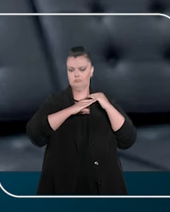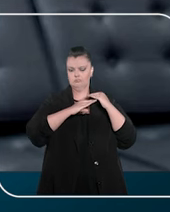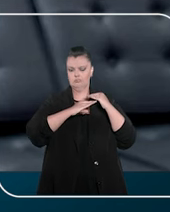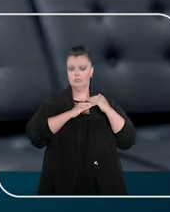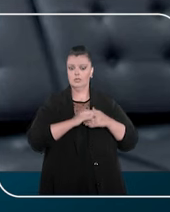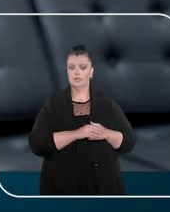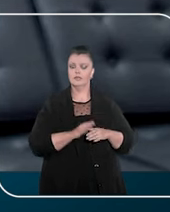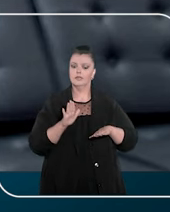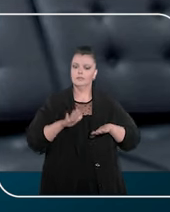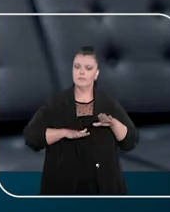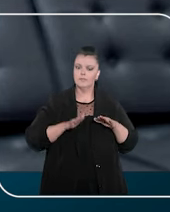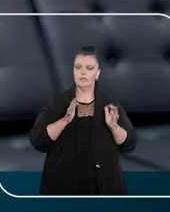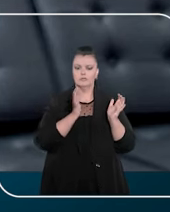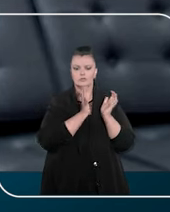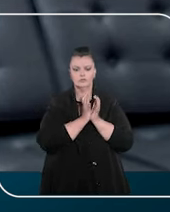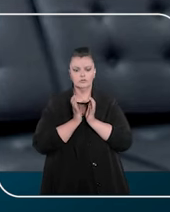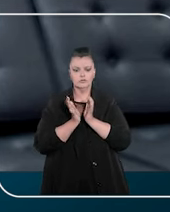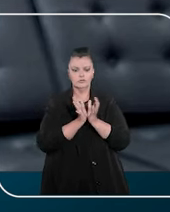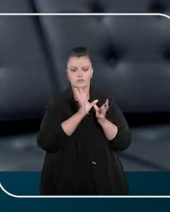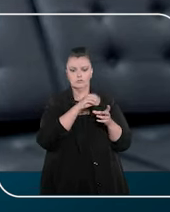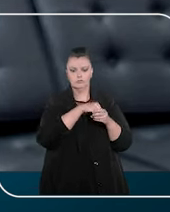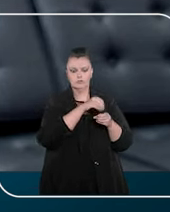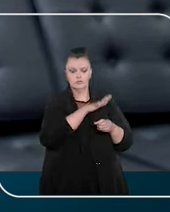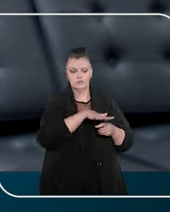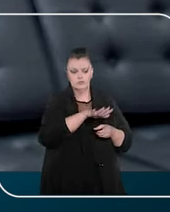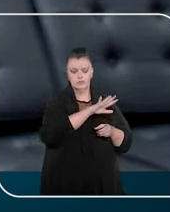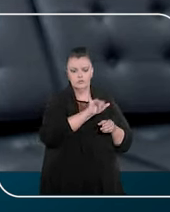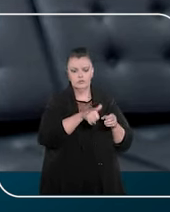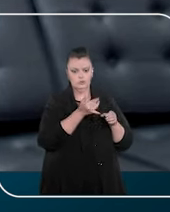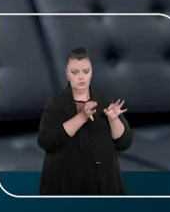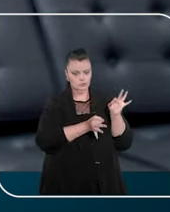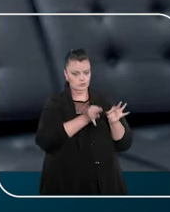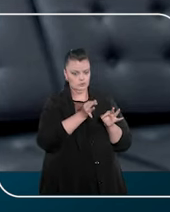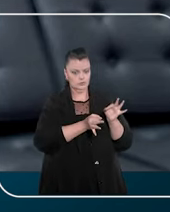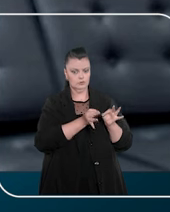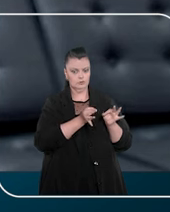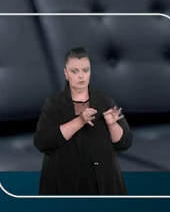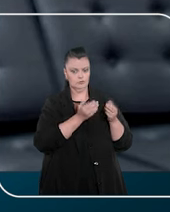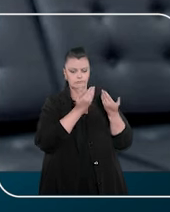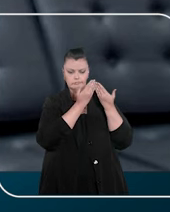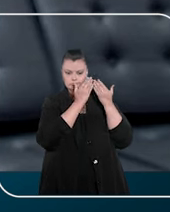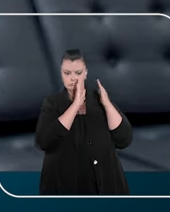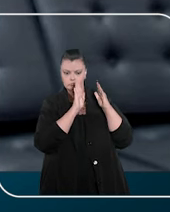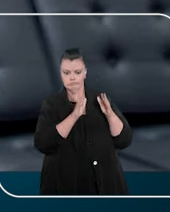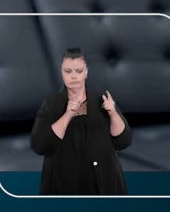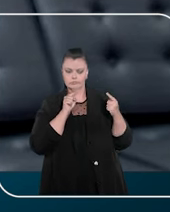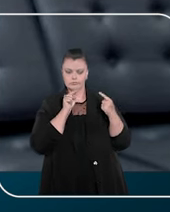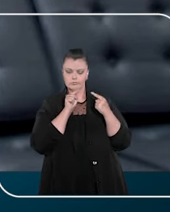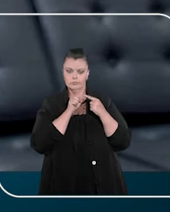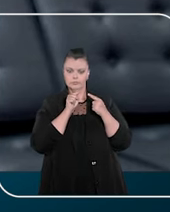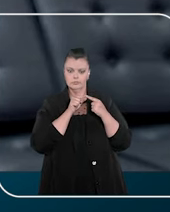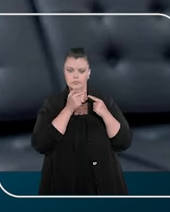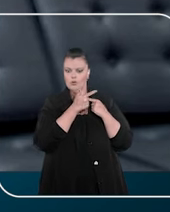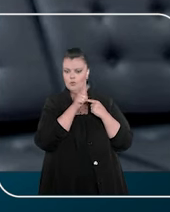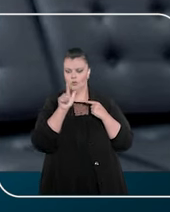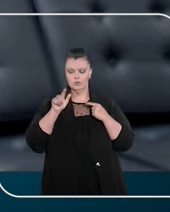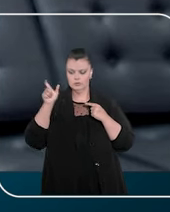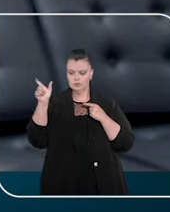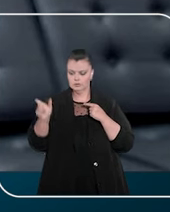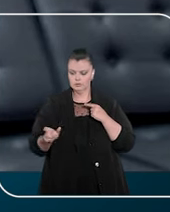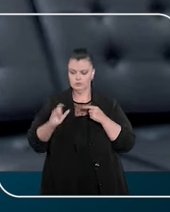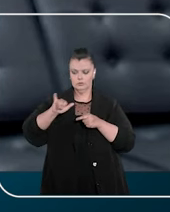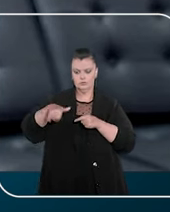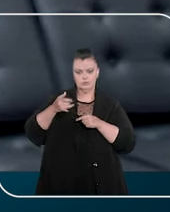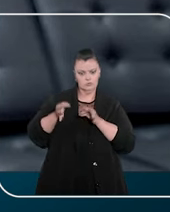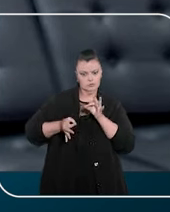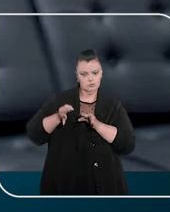uma turma ou de um julgador que tenha uma visão correspondente àquela que o jurisdicionado espera que ele tenha. E